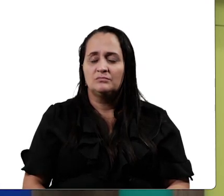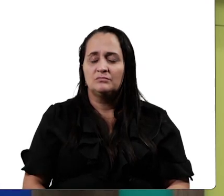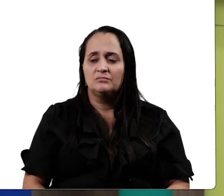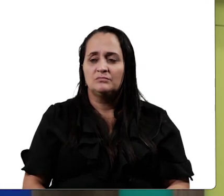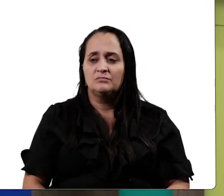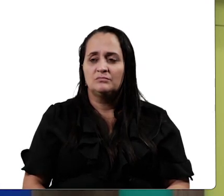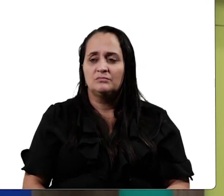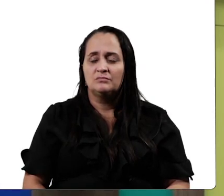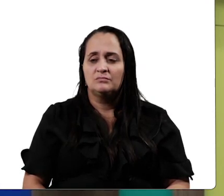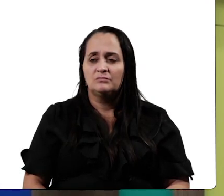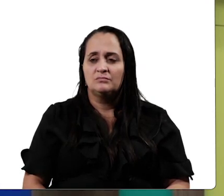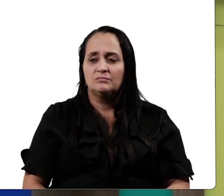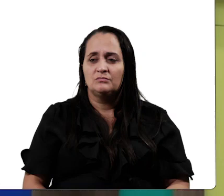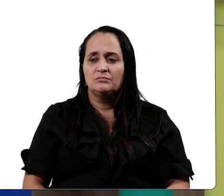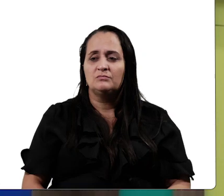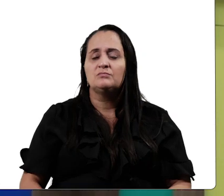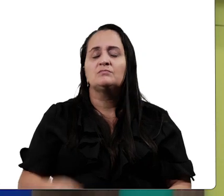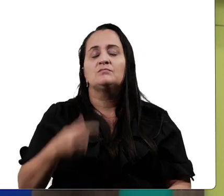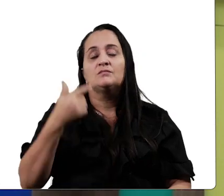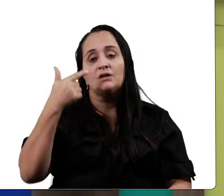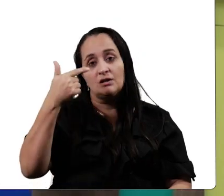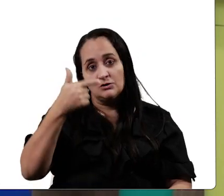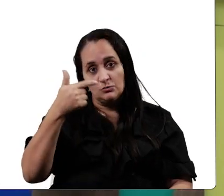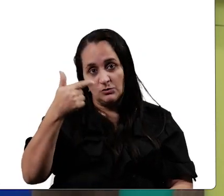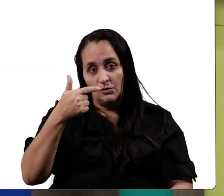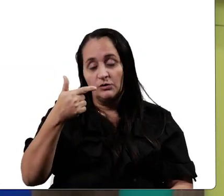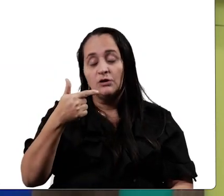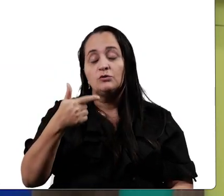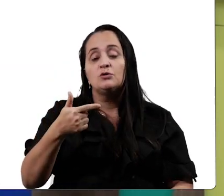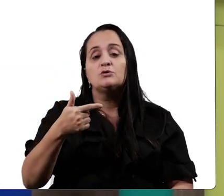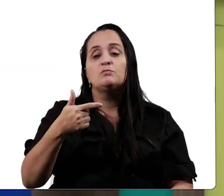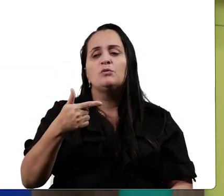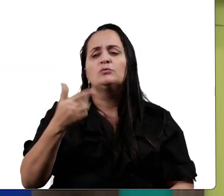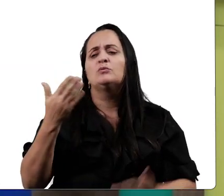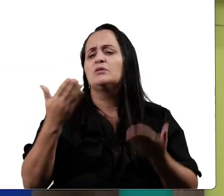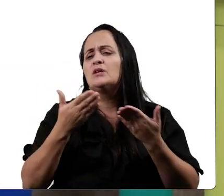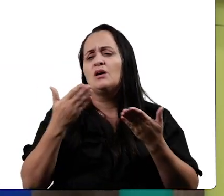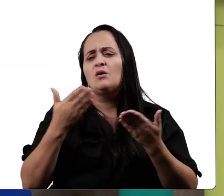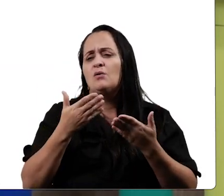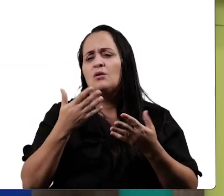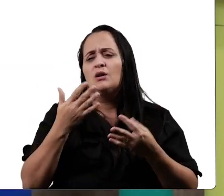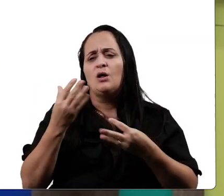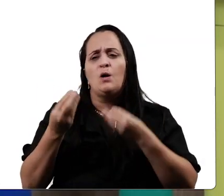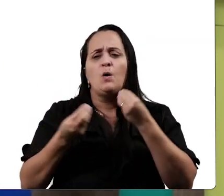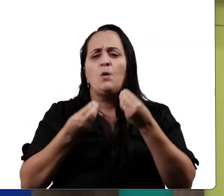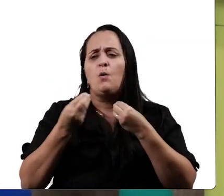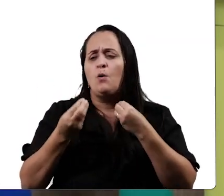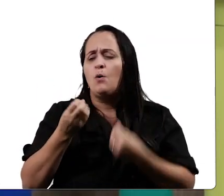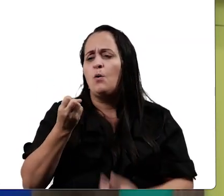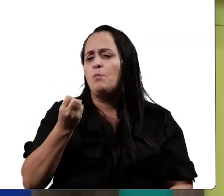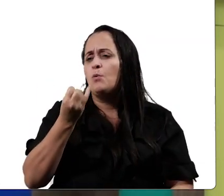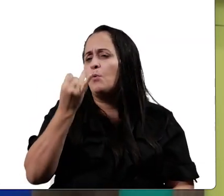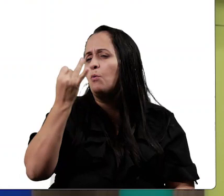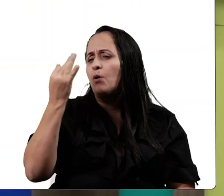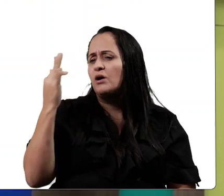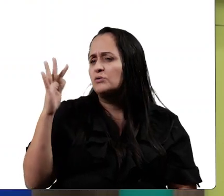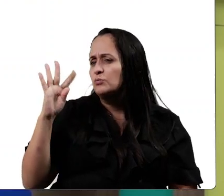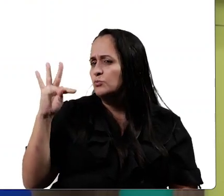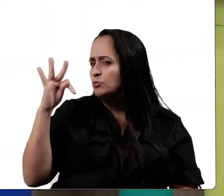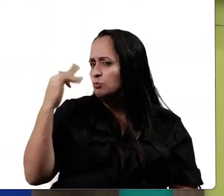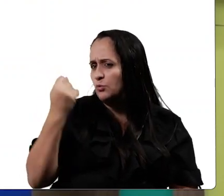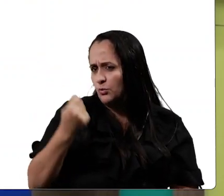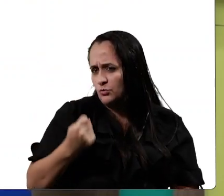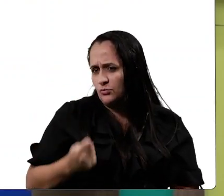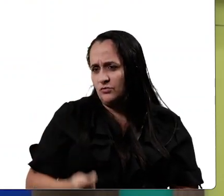rodada de juntou tudo ficou dois pontos somando assim TR eu vou ter que saber agora quantos pontos a pro fez ao